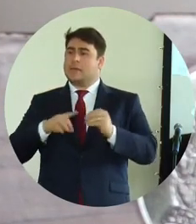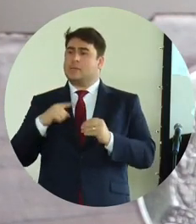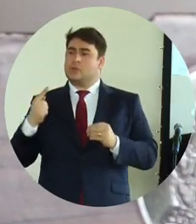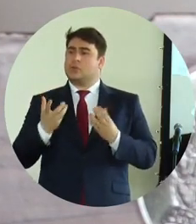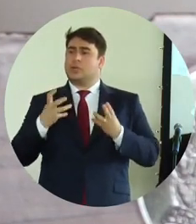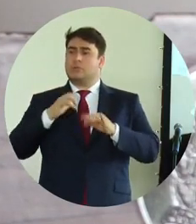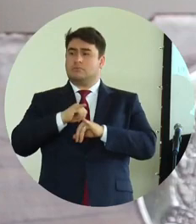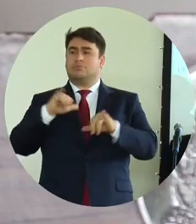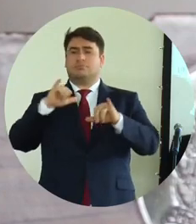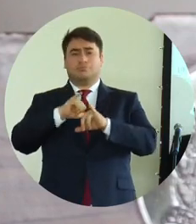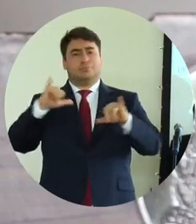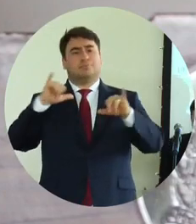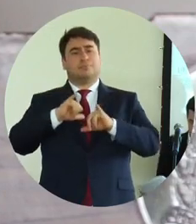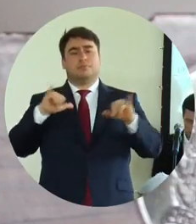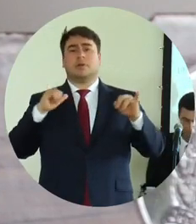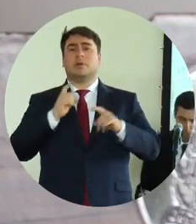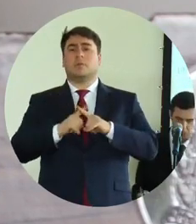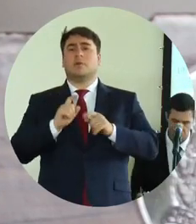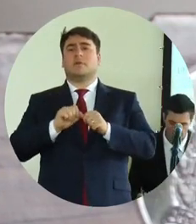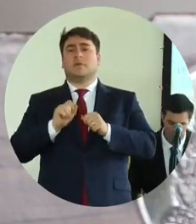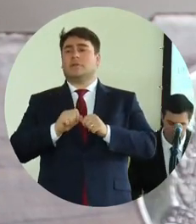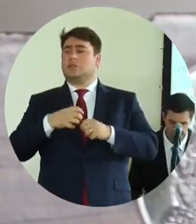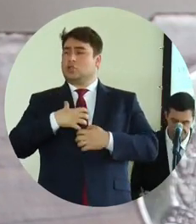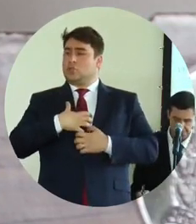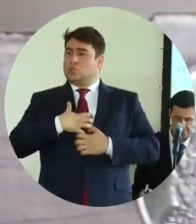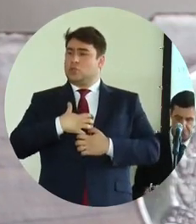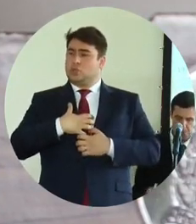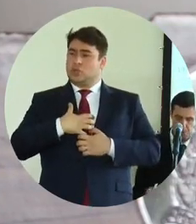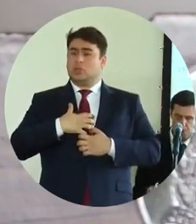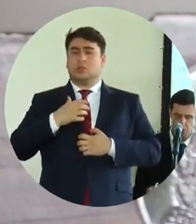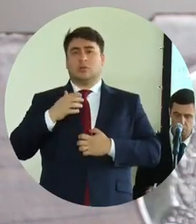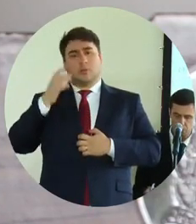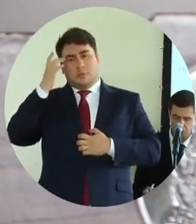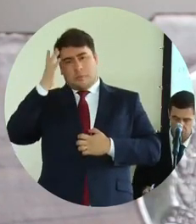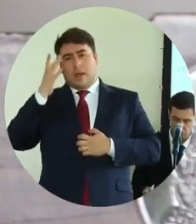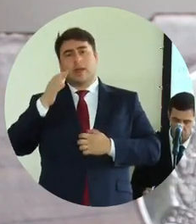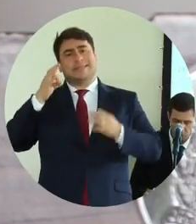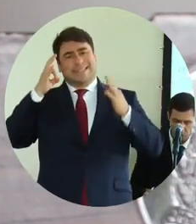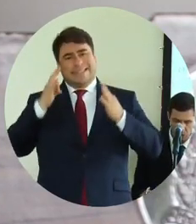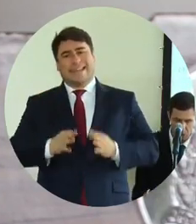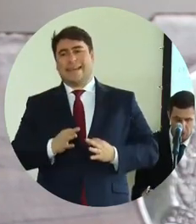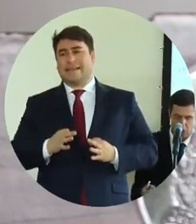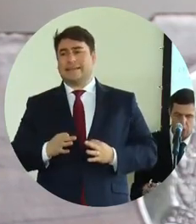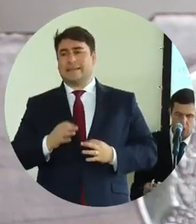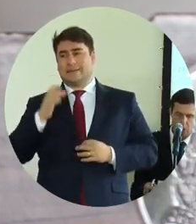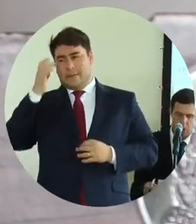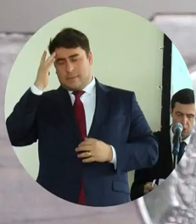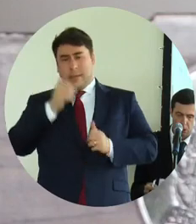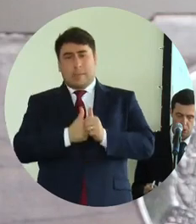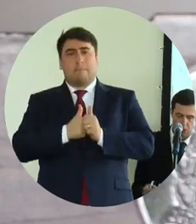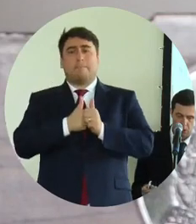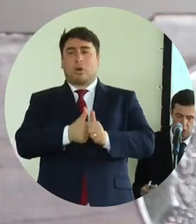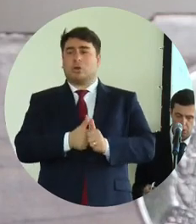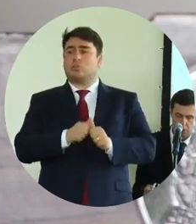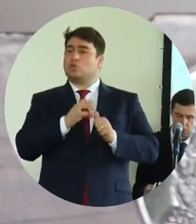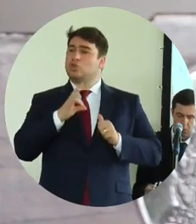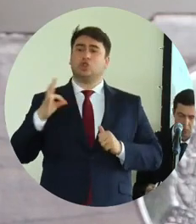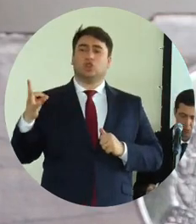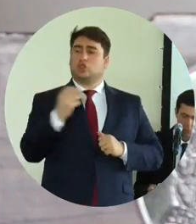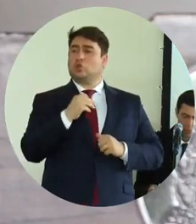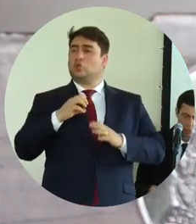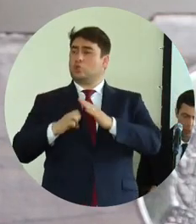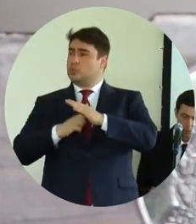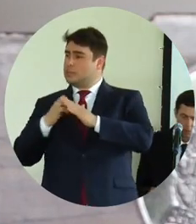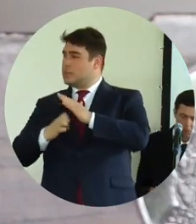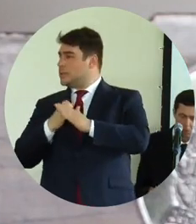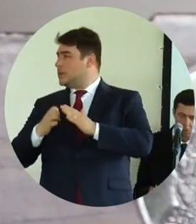queremos divulgar. Para fazer isso de uma maneira mais concreta e mais próximo de todos os